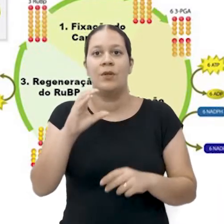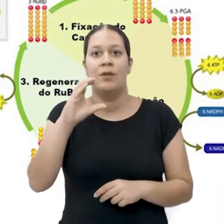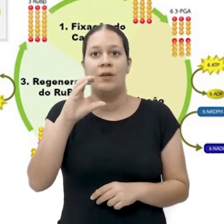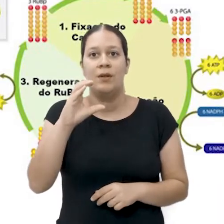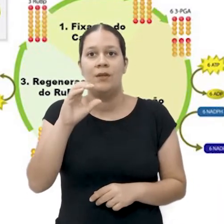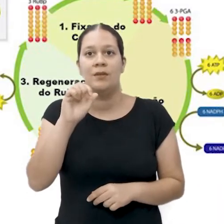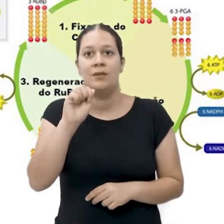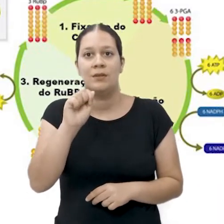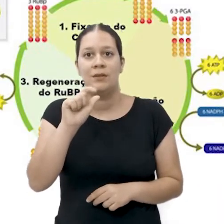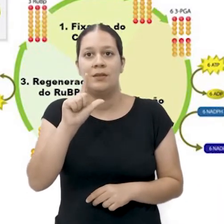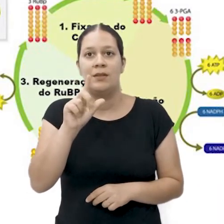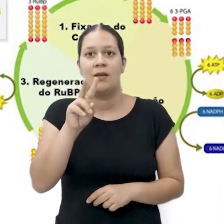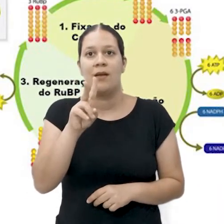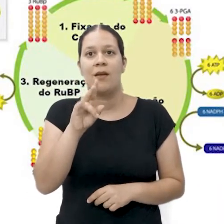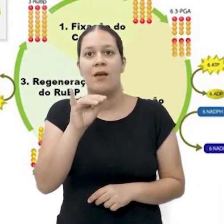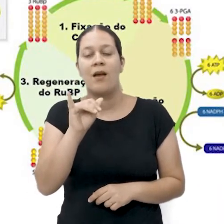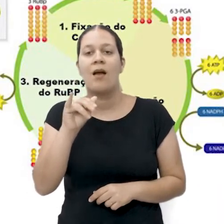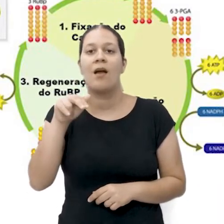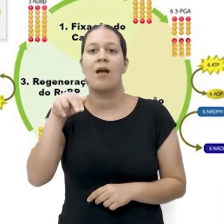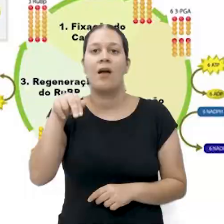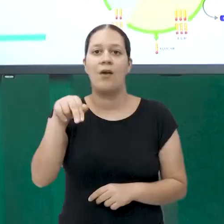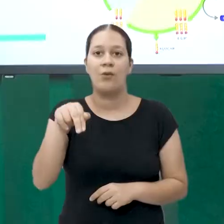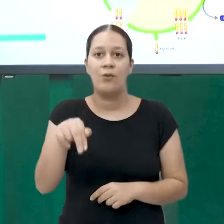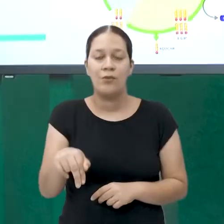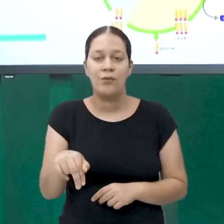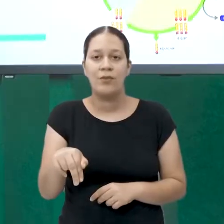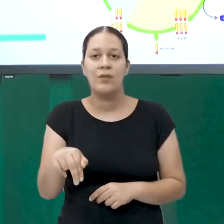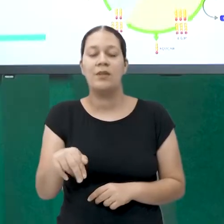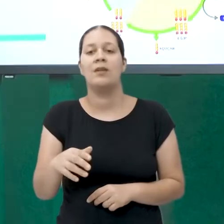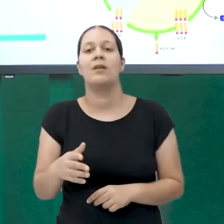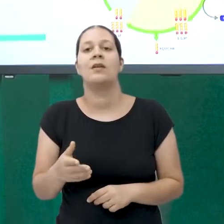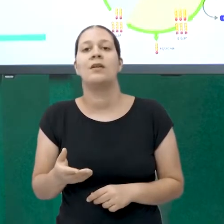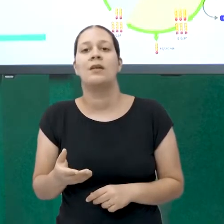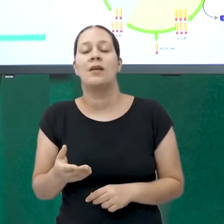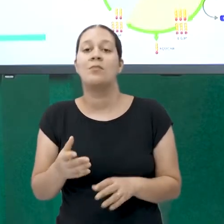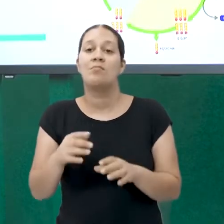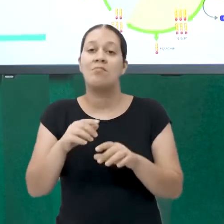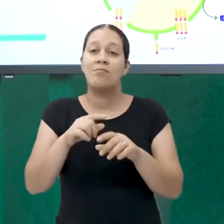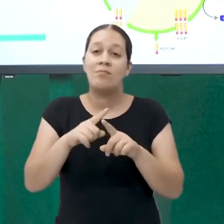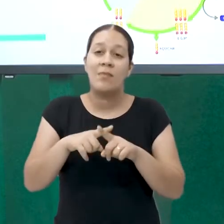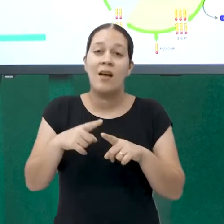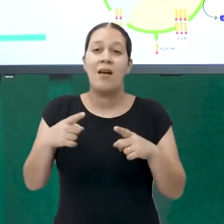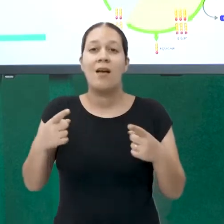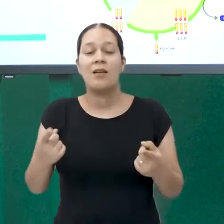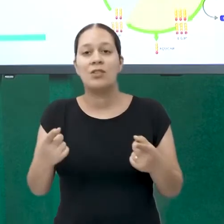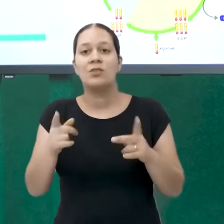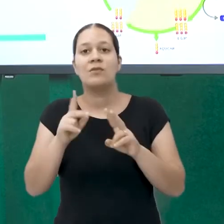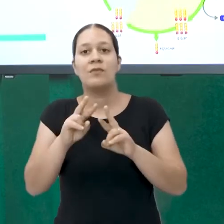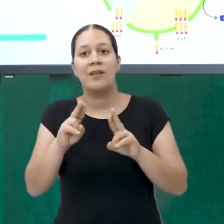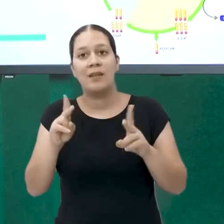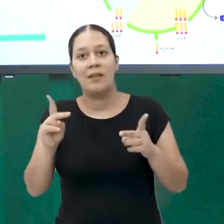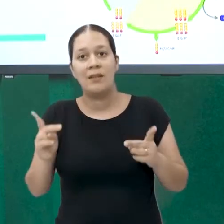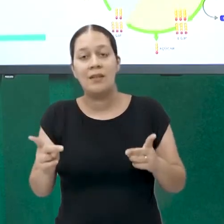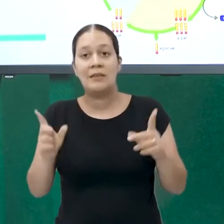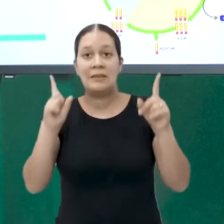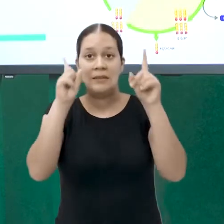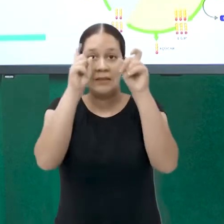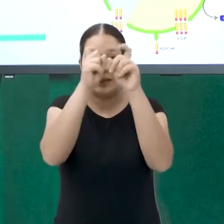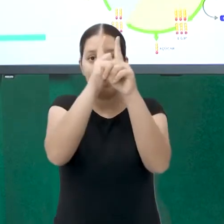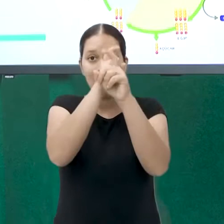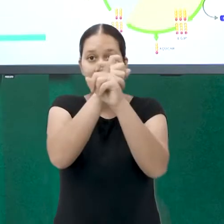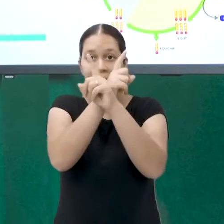importa. Tá? Nessa fase, ela é um pouquinho mais esquisita, vamos dizer assim, mais